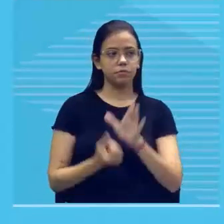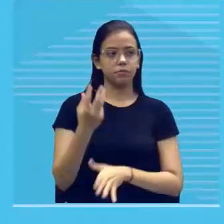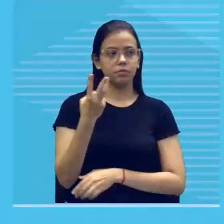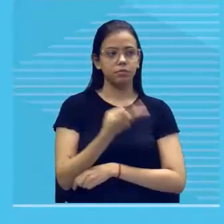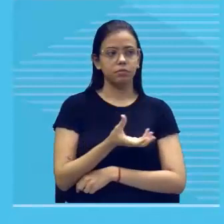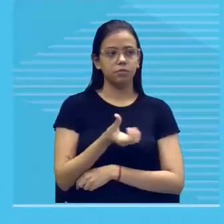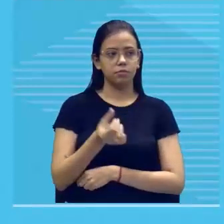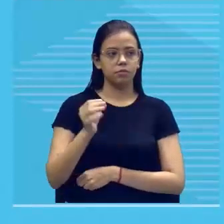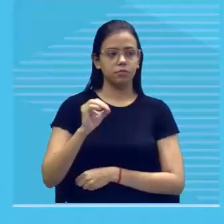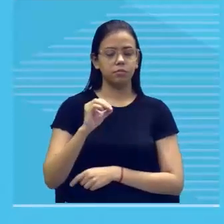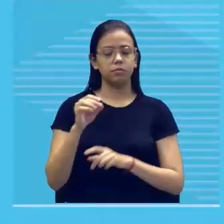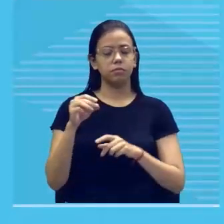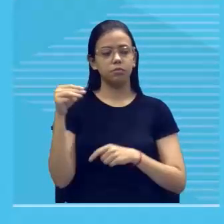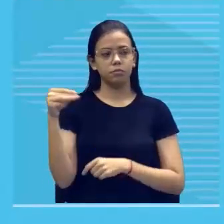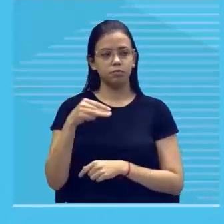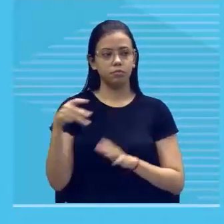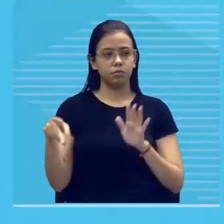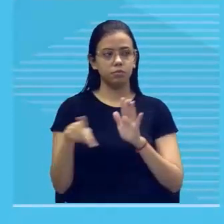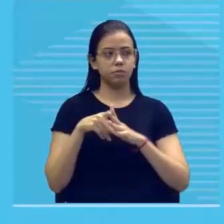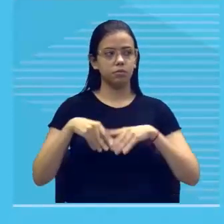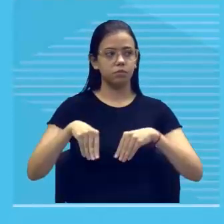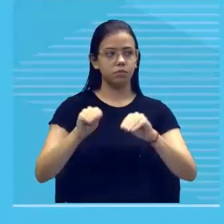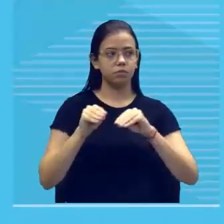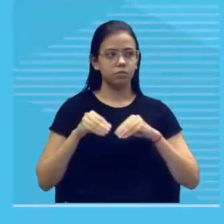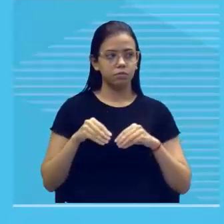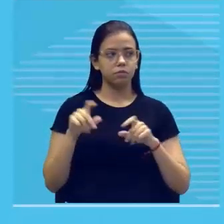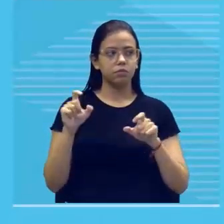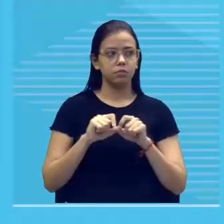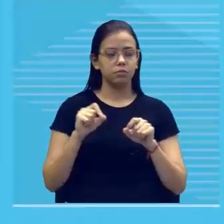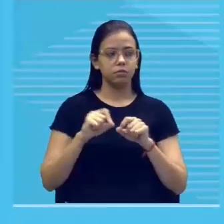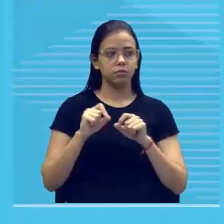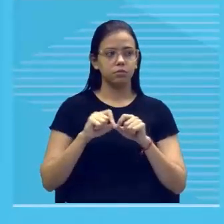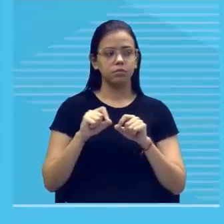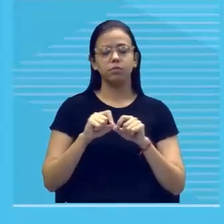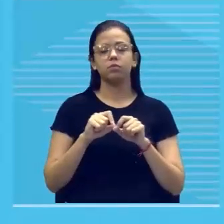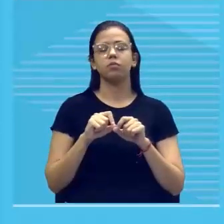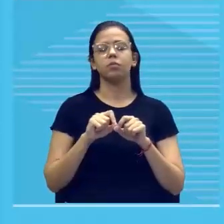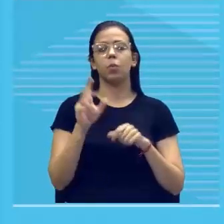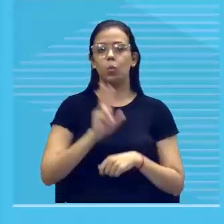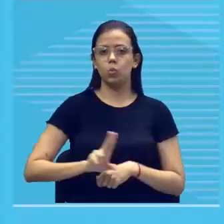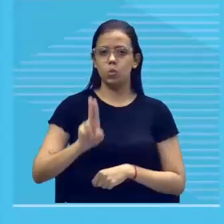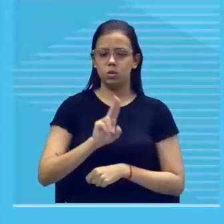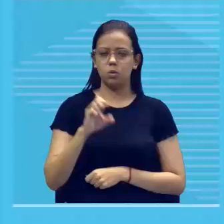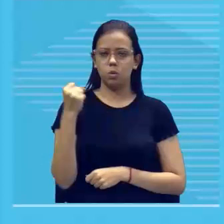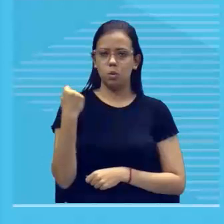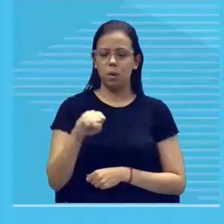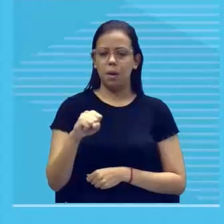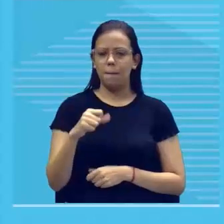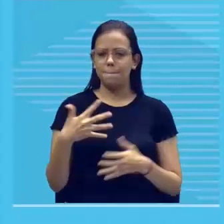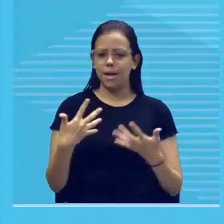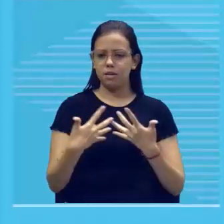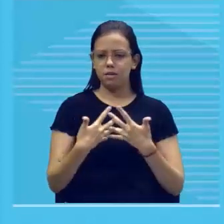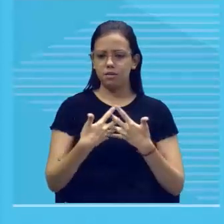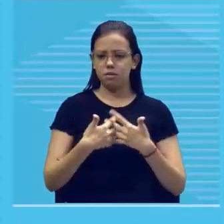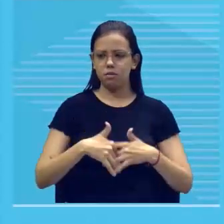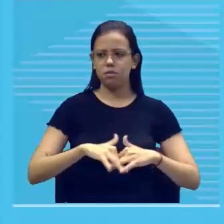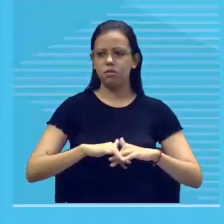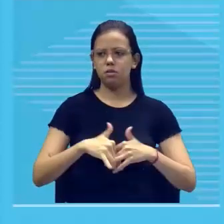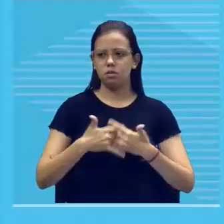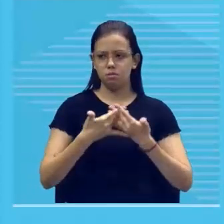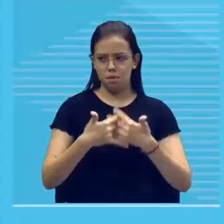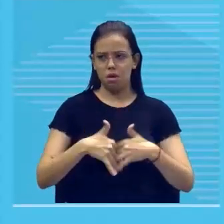trabalho produz de 360 metros de tecido fazendo funcionar oito máquinas em quantos dias